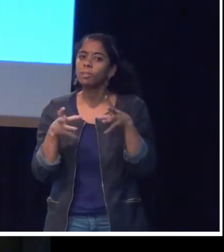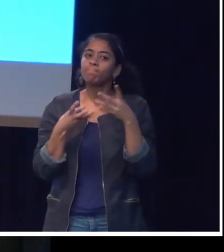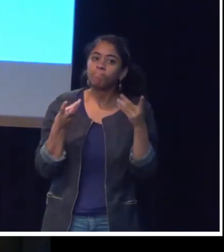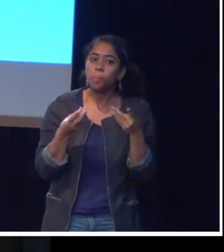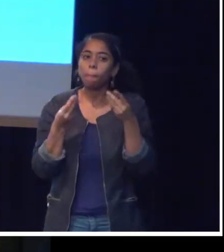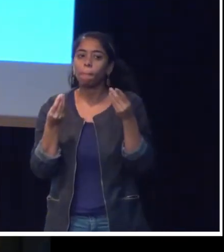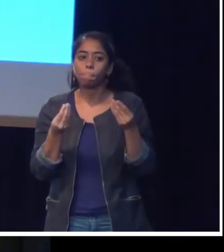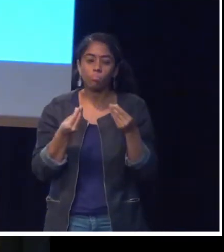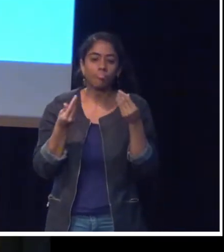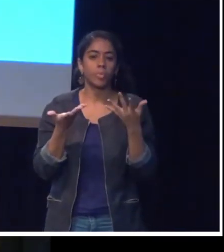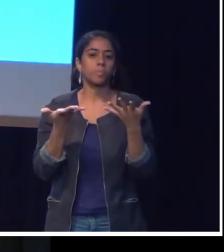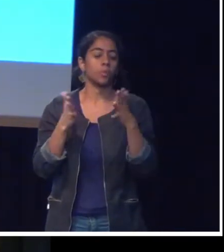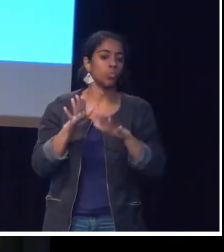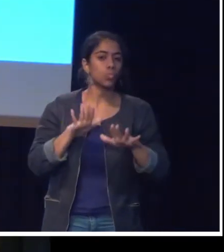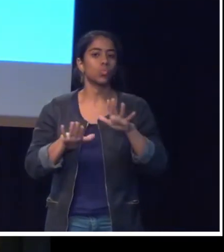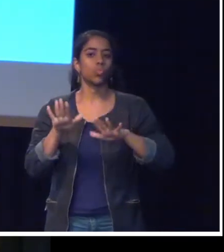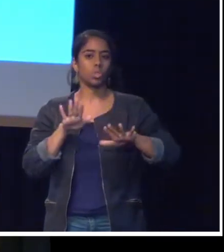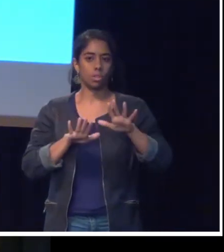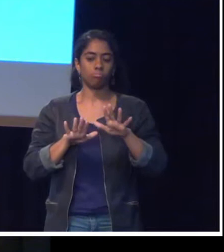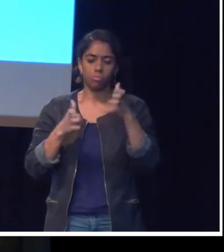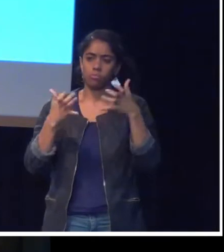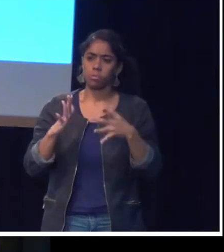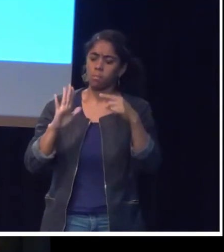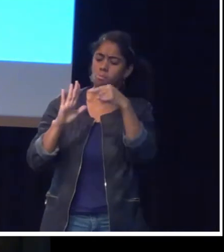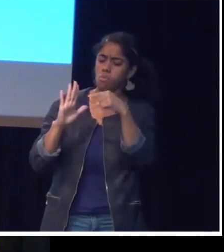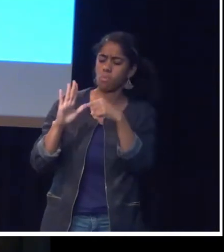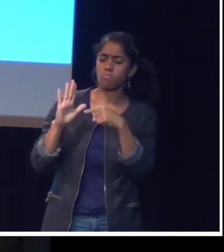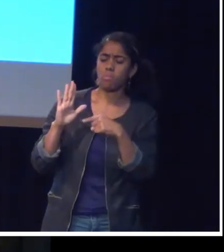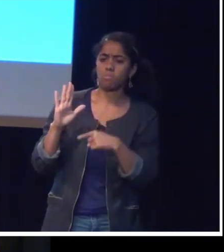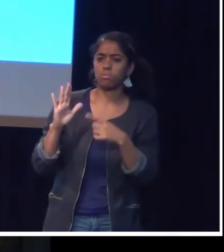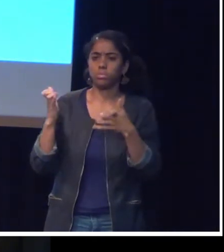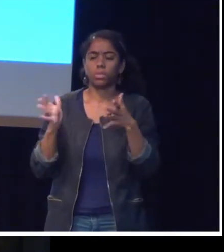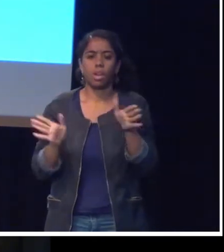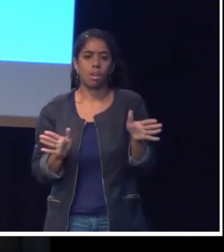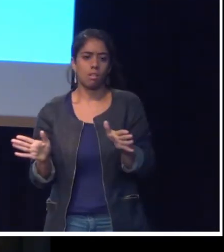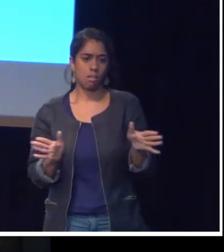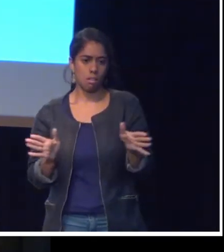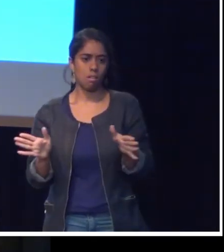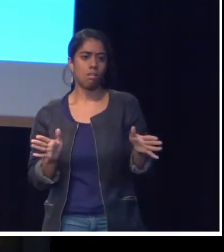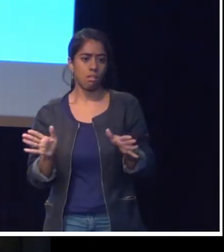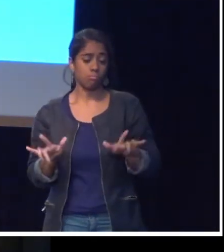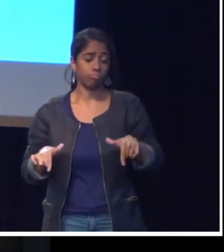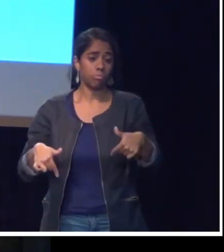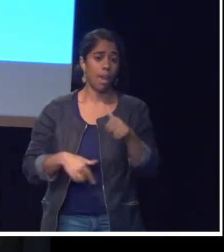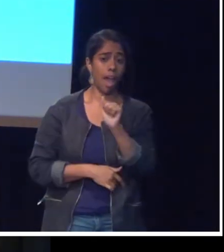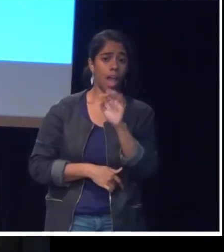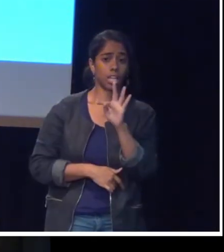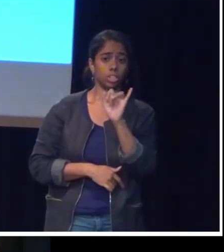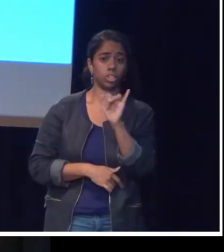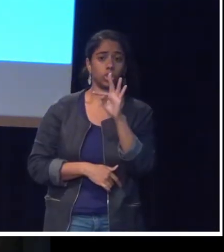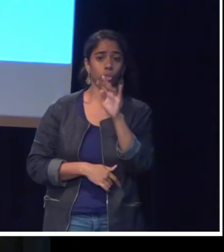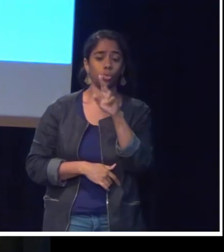ser bem pontual, no sentido de falar de acessibilidade atitudinal, que pouquíssimas pessoas têm